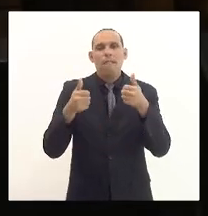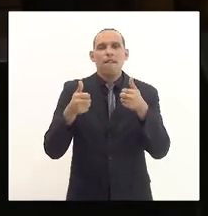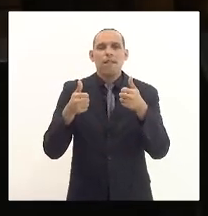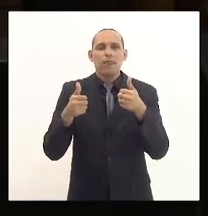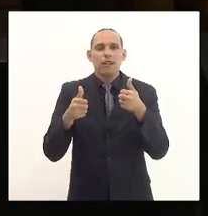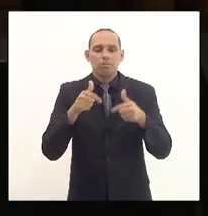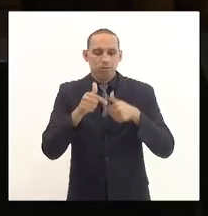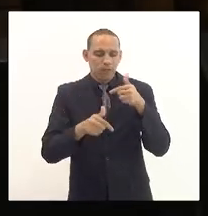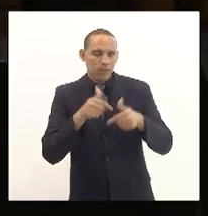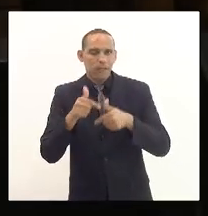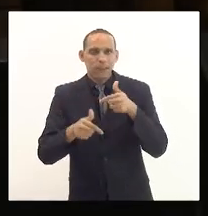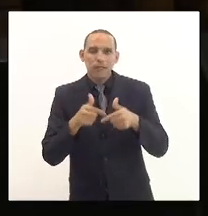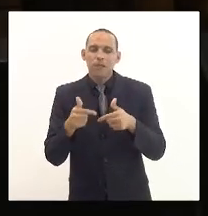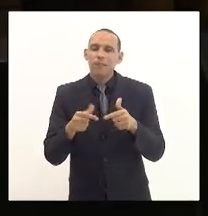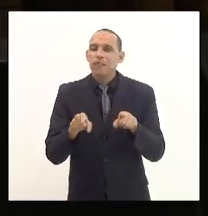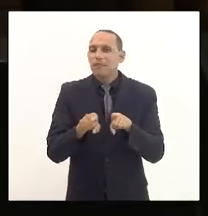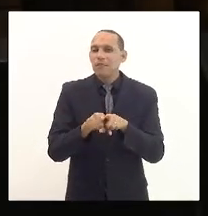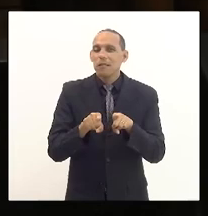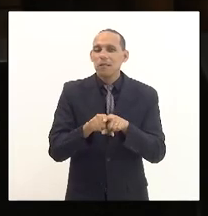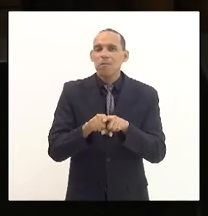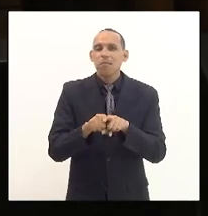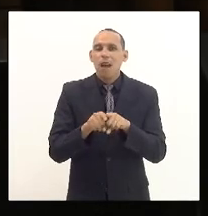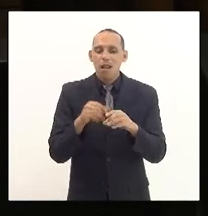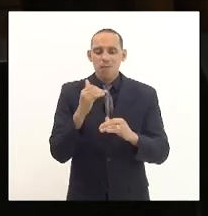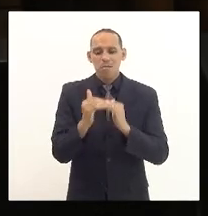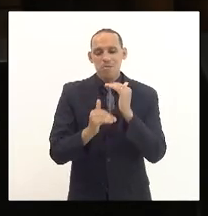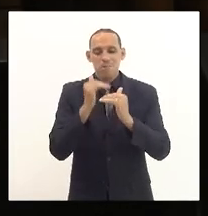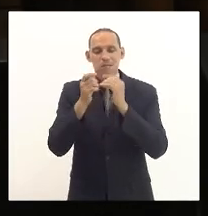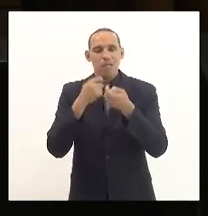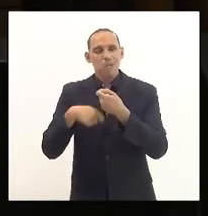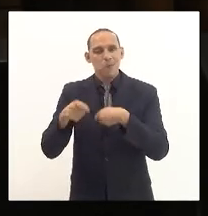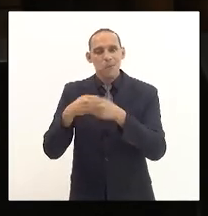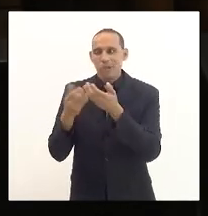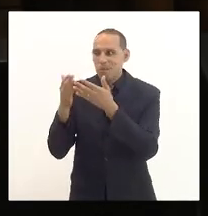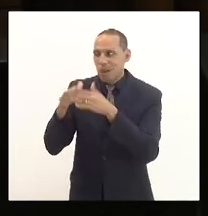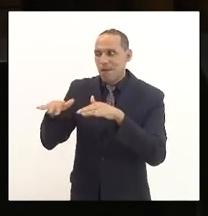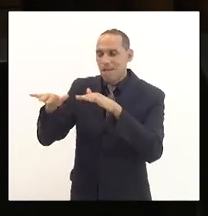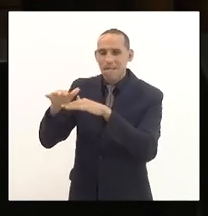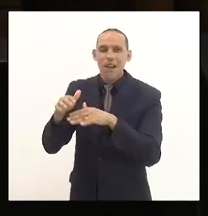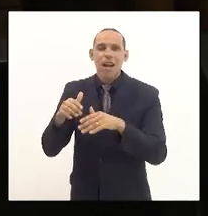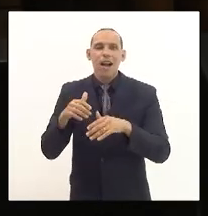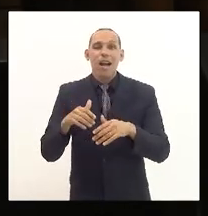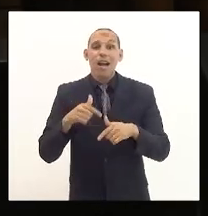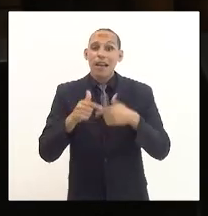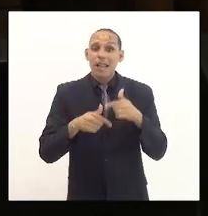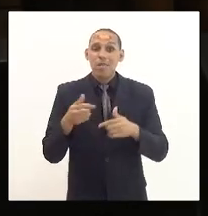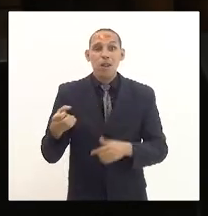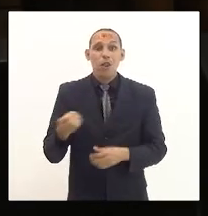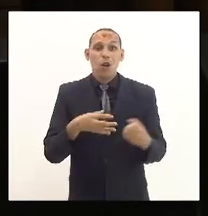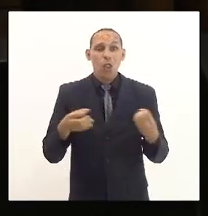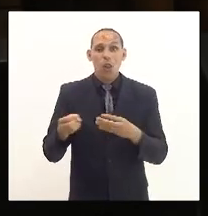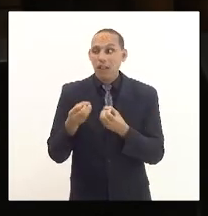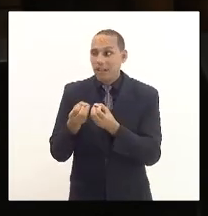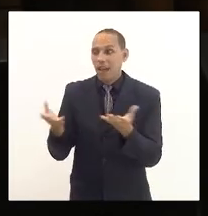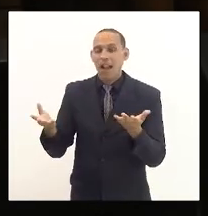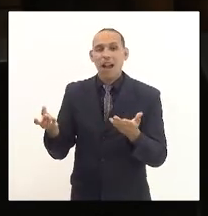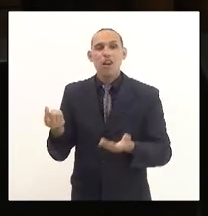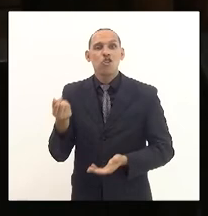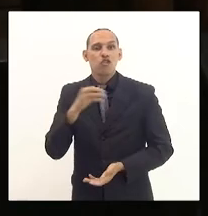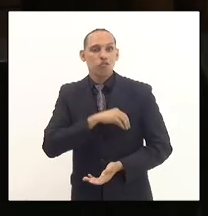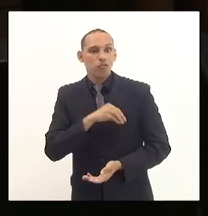desses serviços e possa desenvolver economicamente gerar empregos e gerar renda